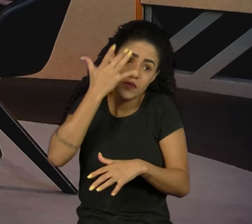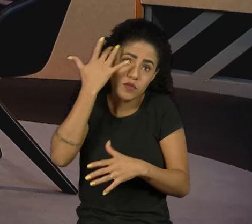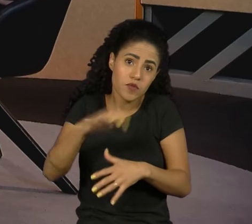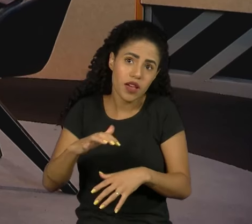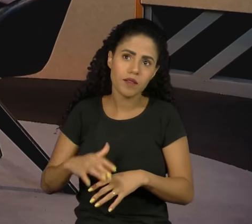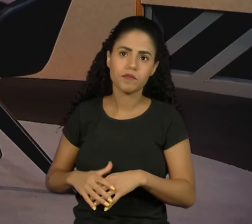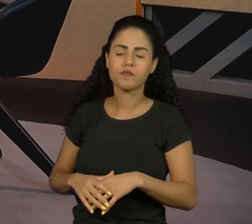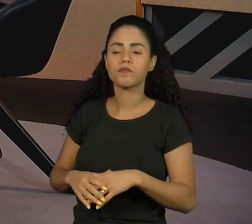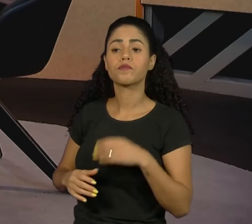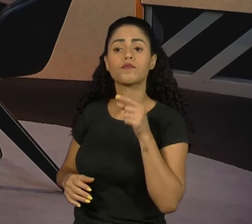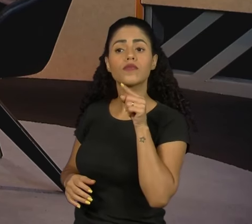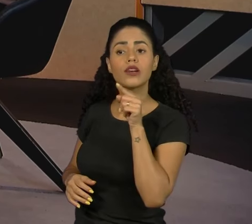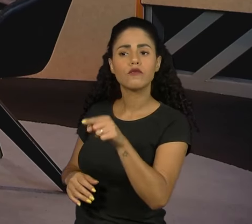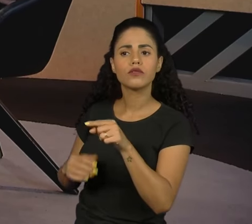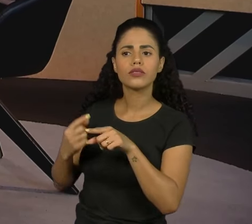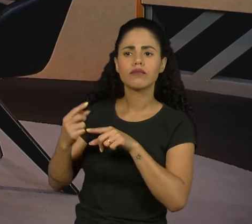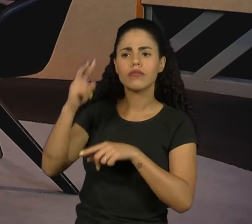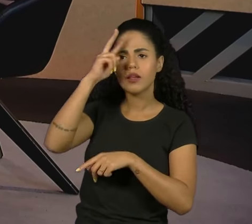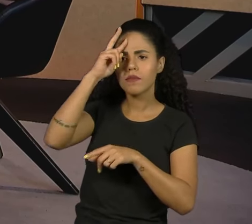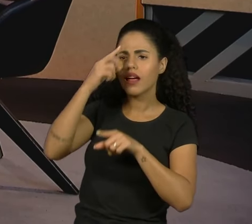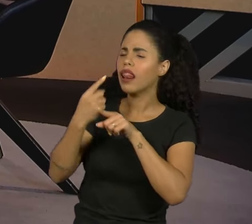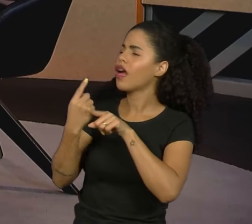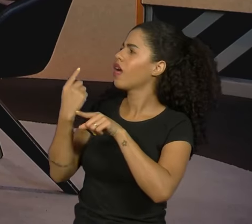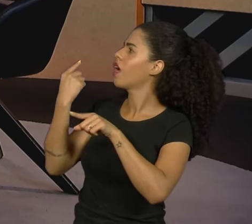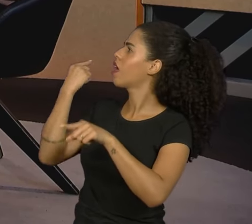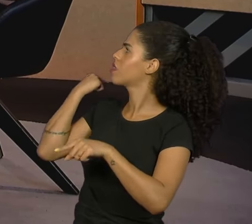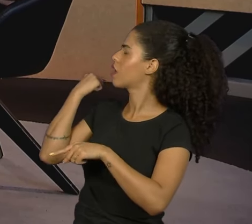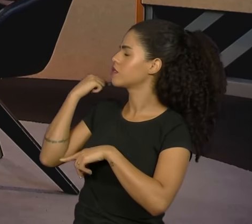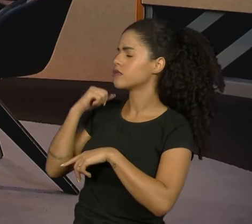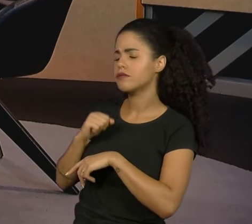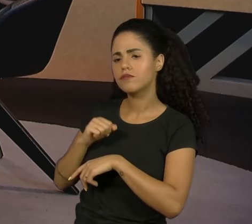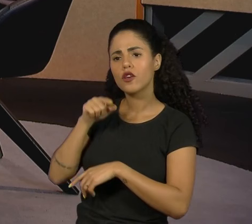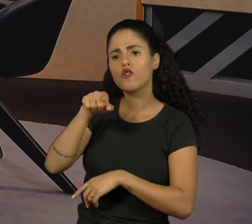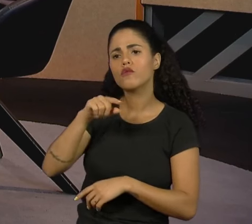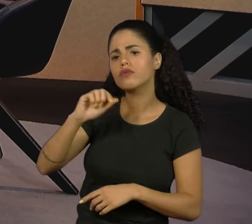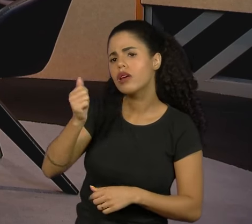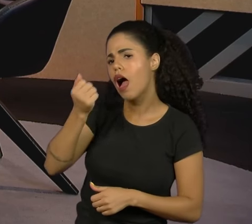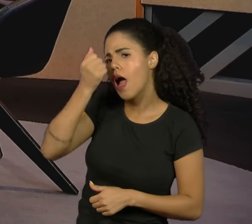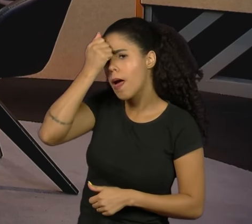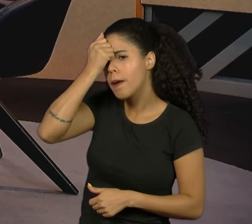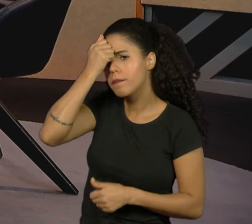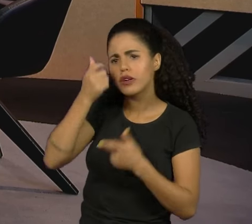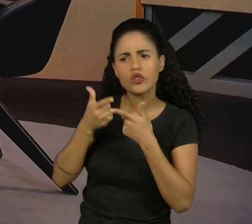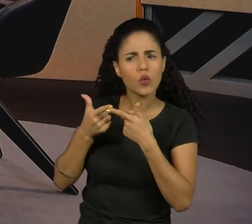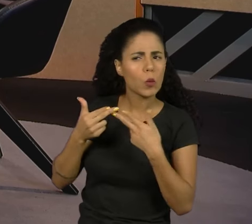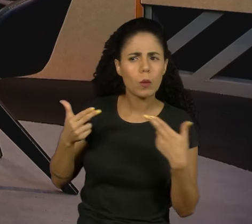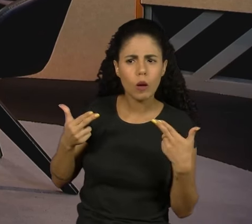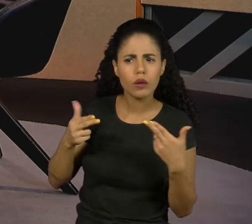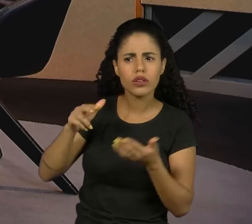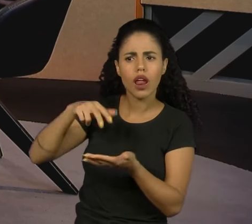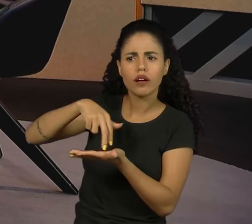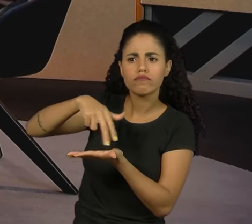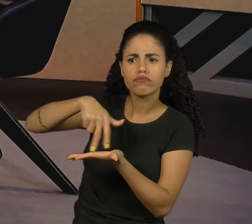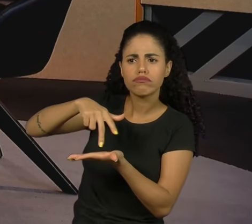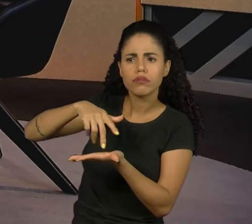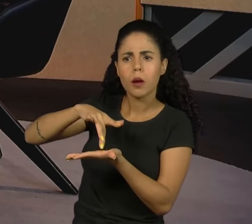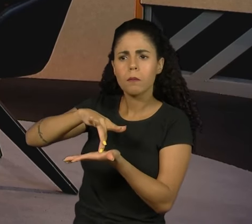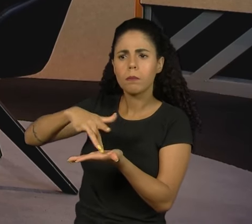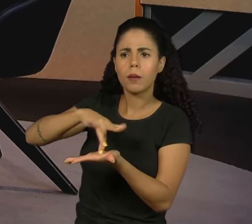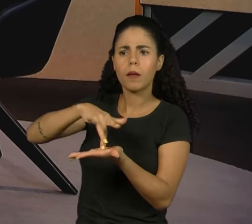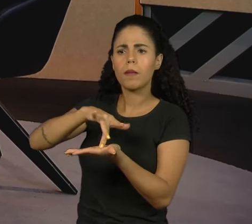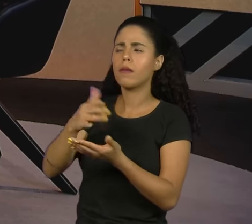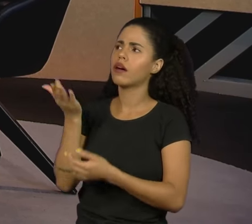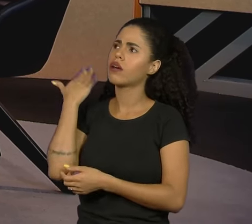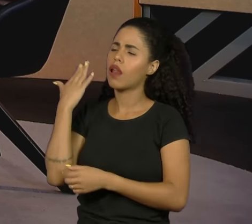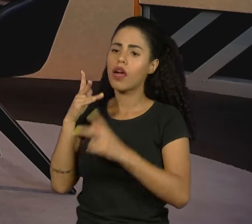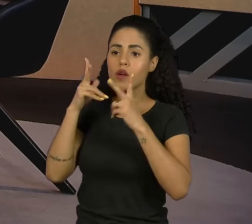Evaldo, se você olhar para trás, você se arrepende de não ter sido um bailarino clássico para